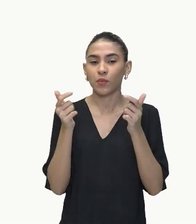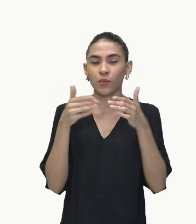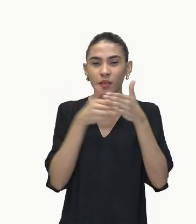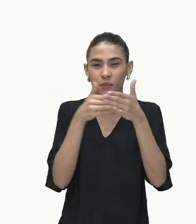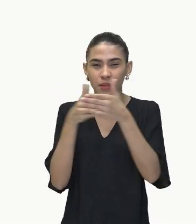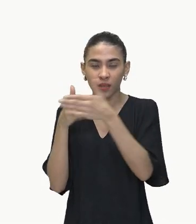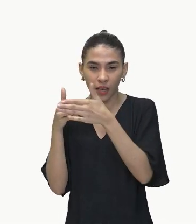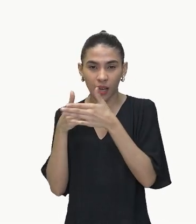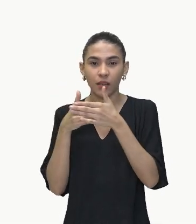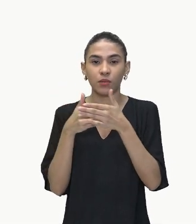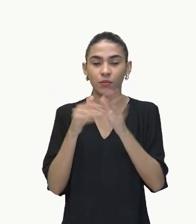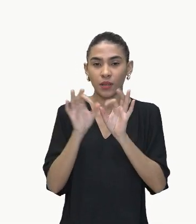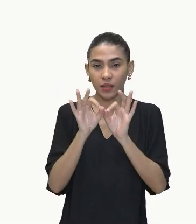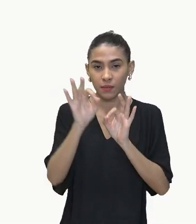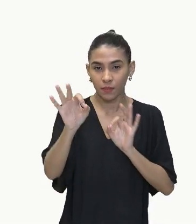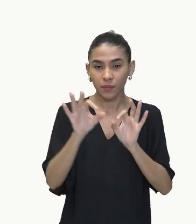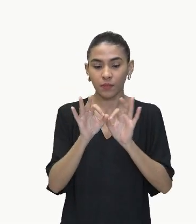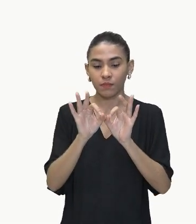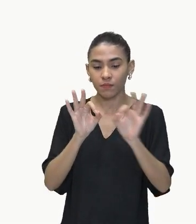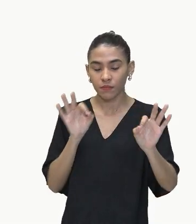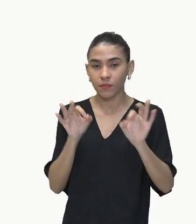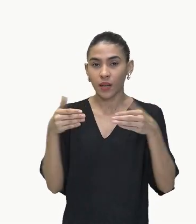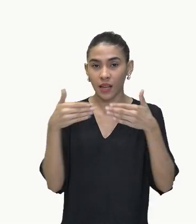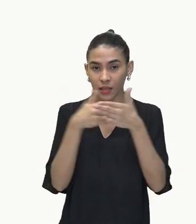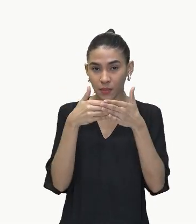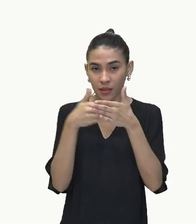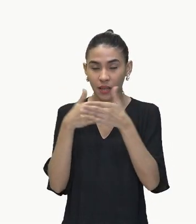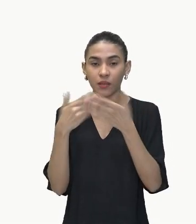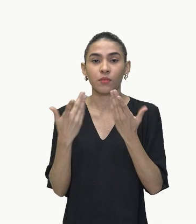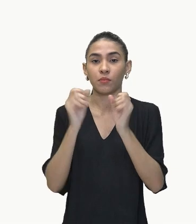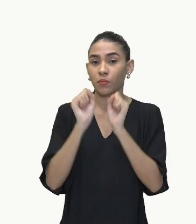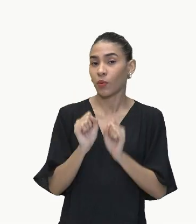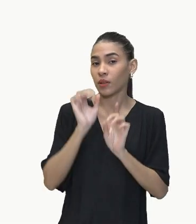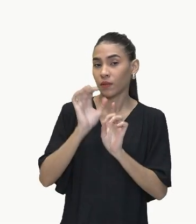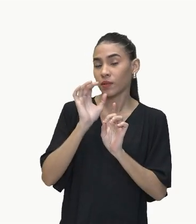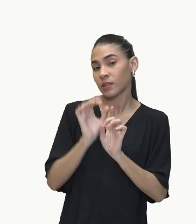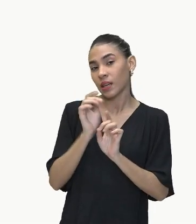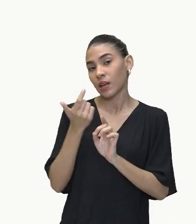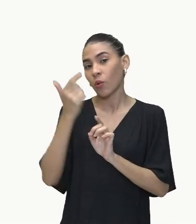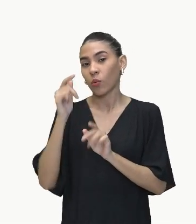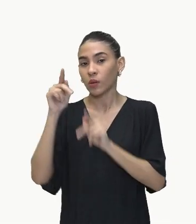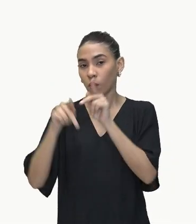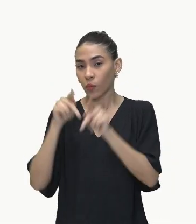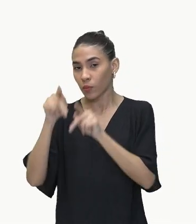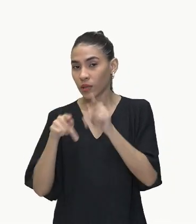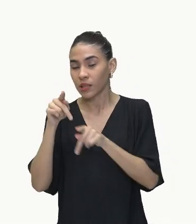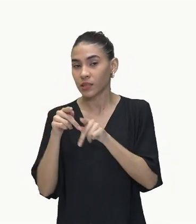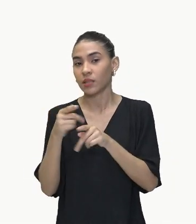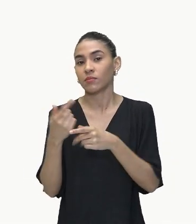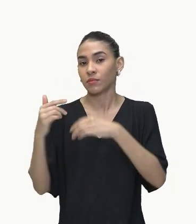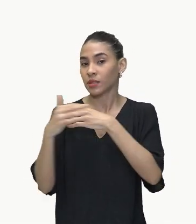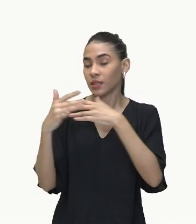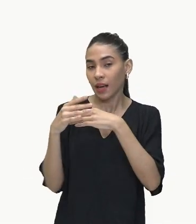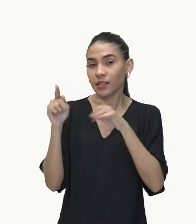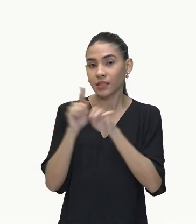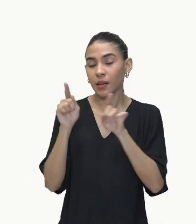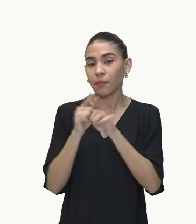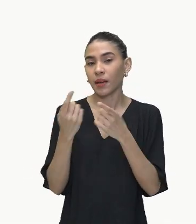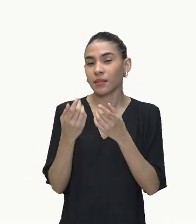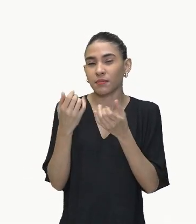seus próprios limites territoriais, podendo atrair alguma população moradora de outras cidades para